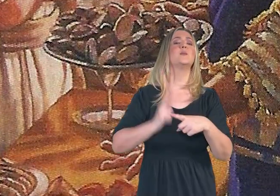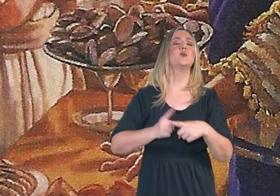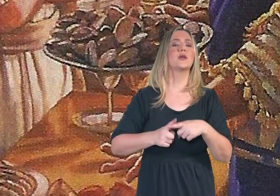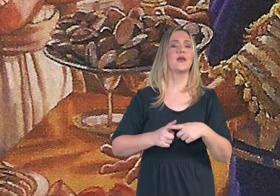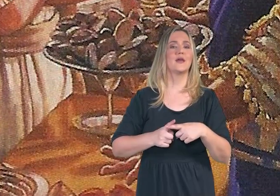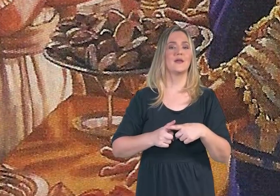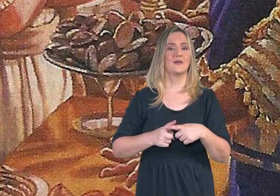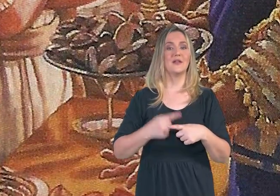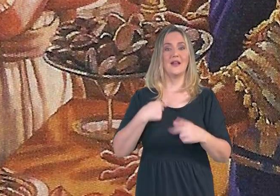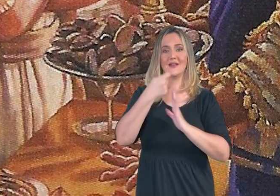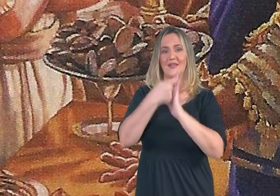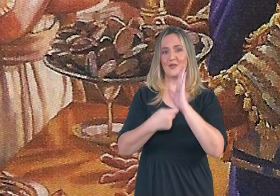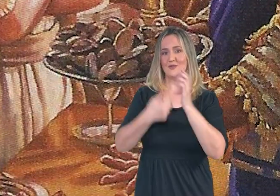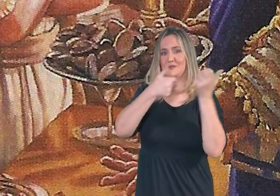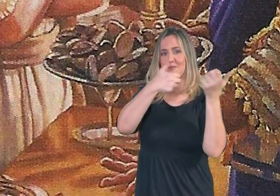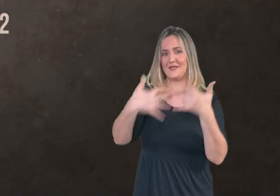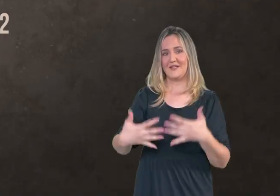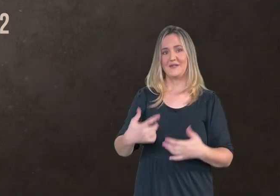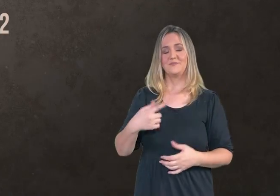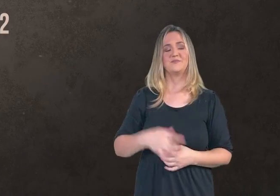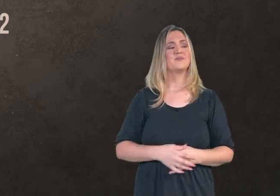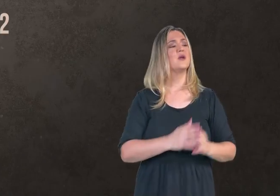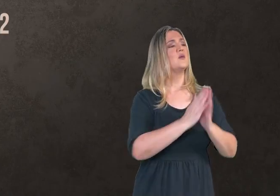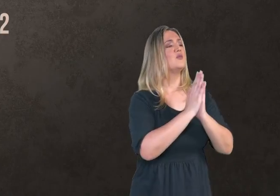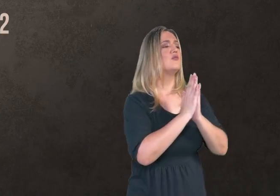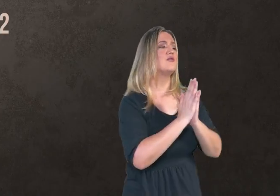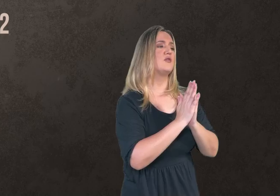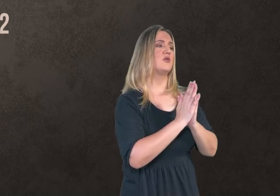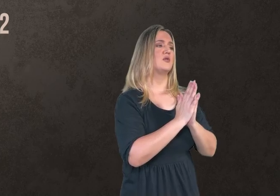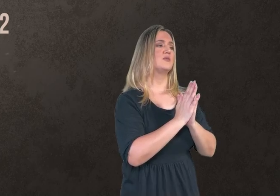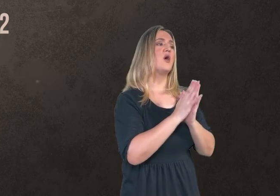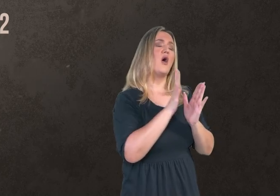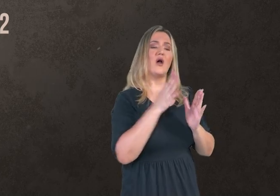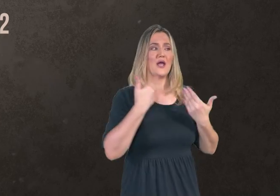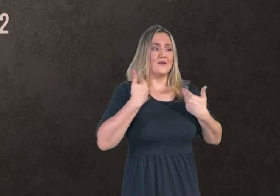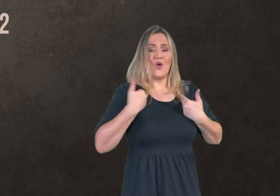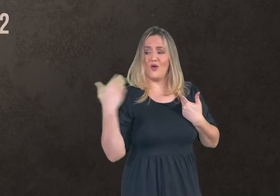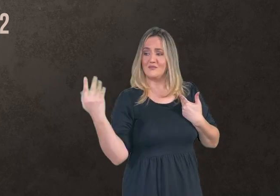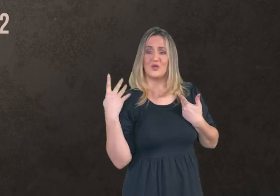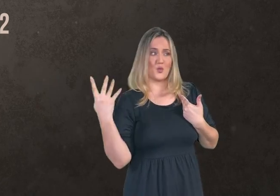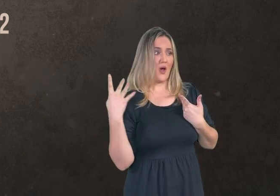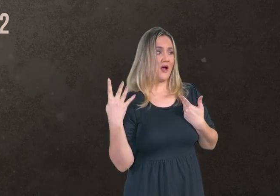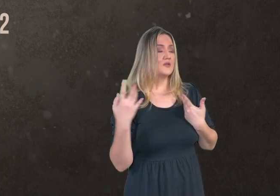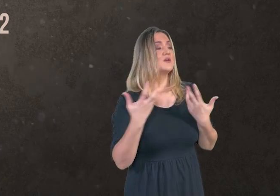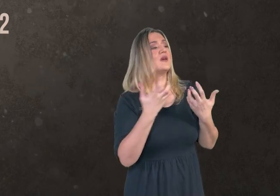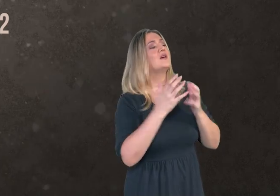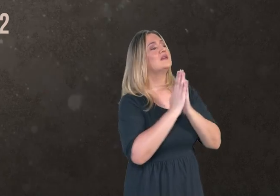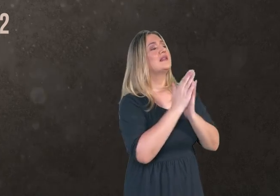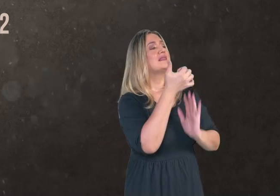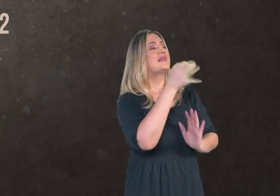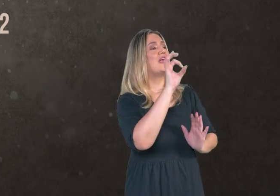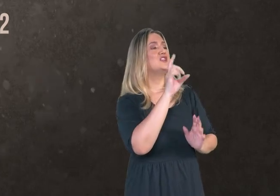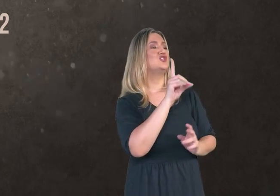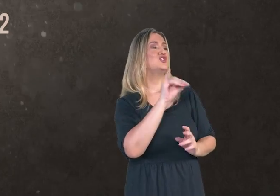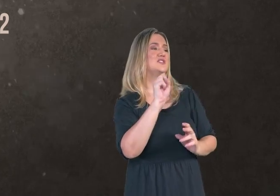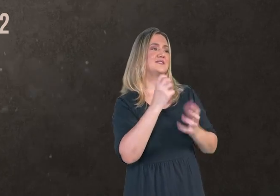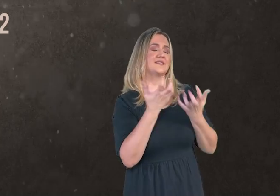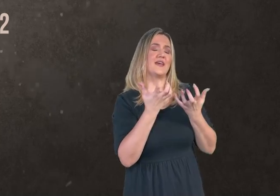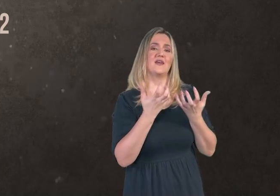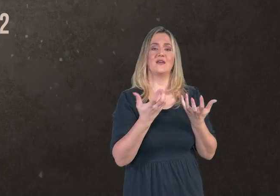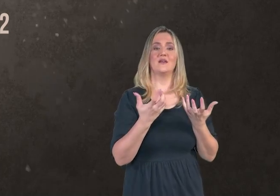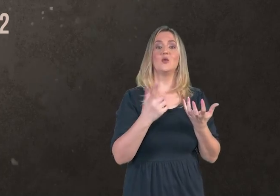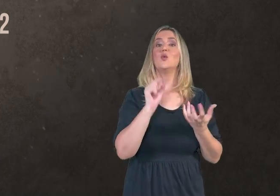seu pedido ao cozinheiro-chefe. Por favor, faça uma experiência com esses seus servos durante 10 dias.